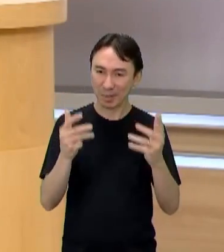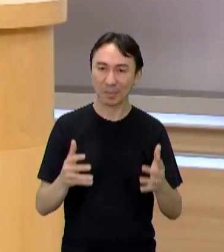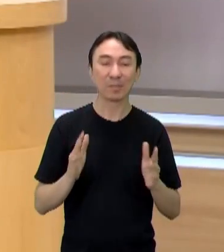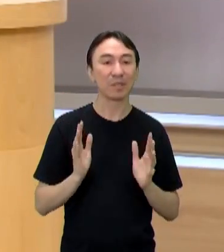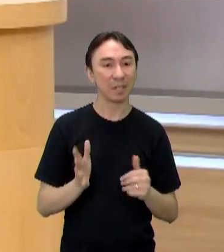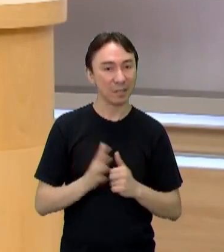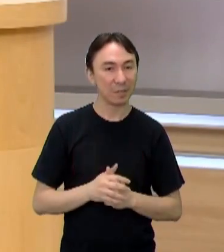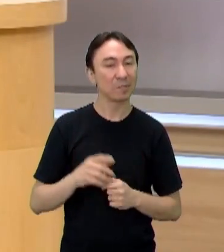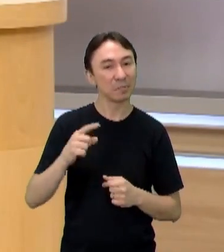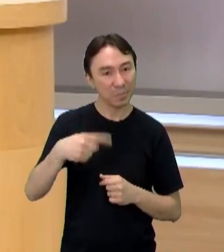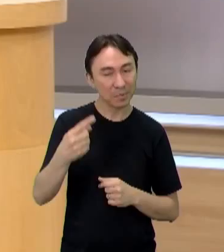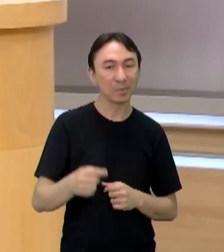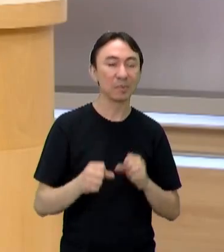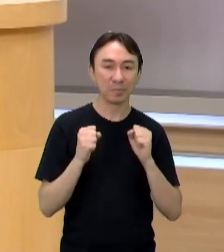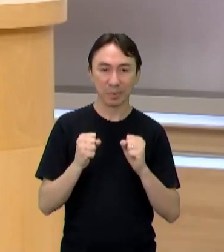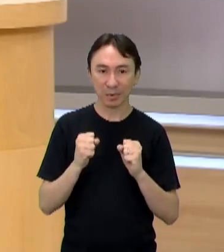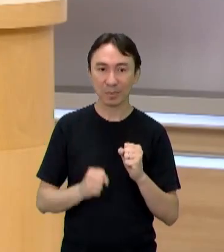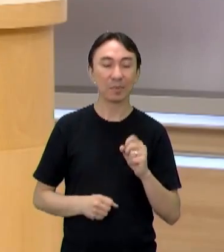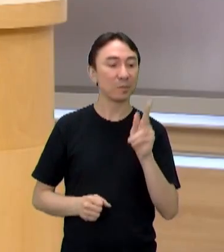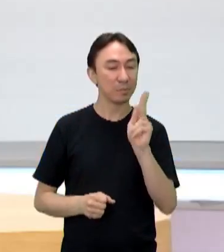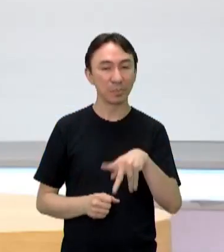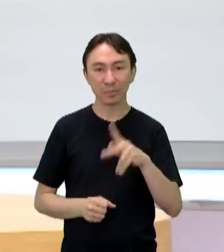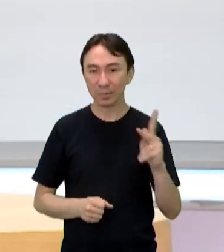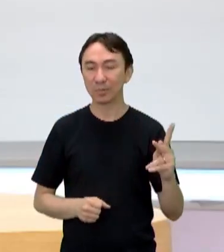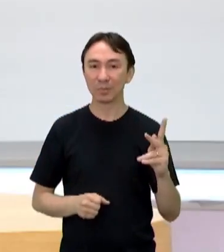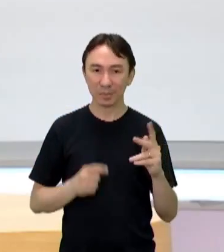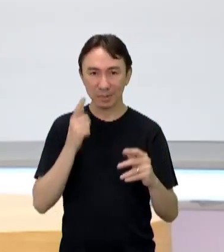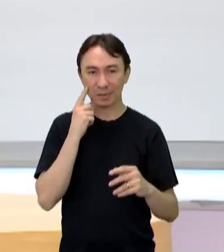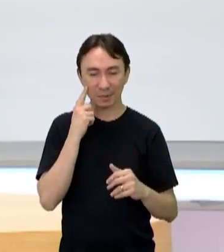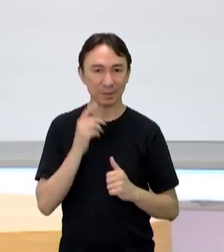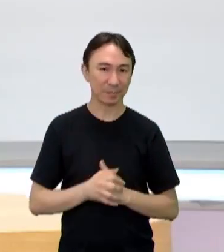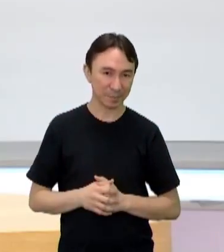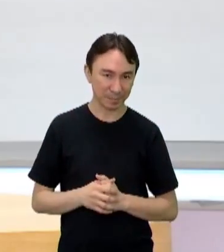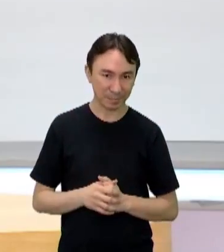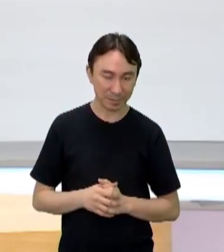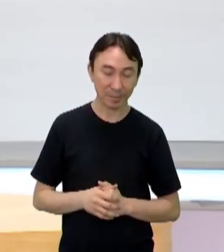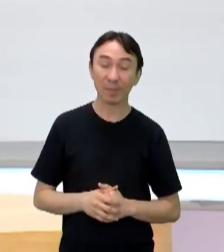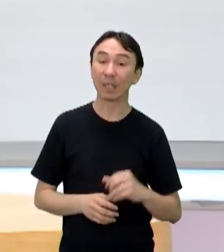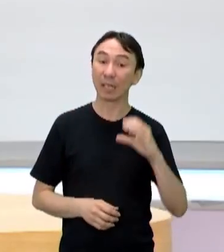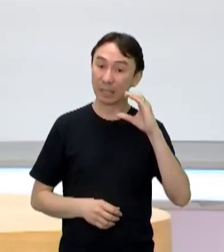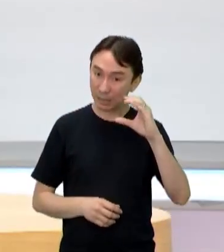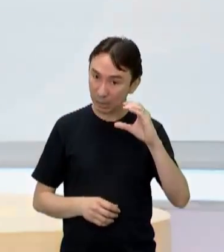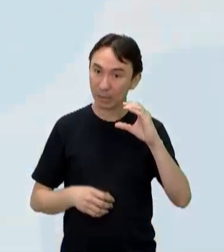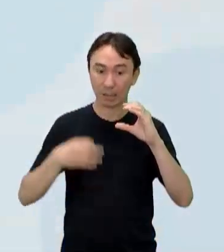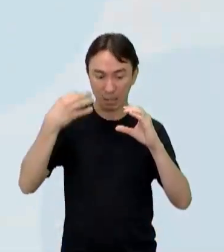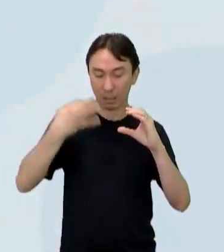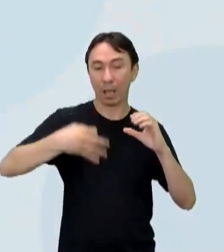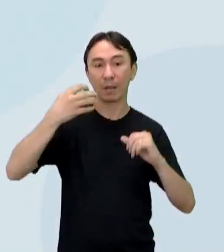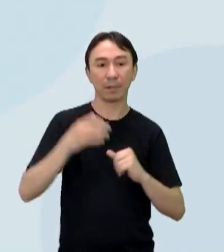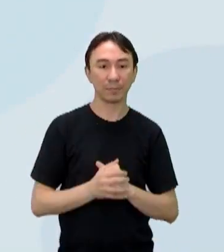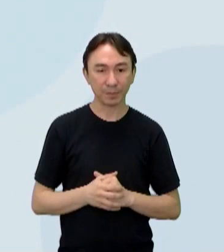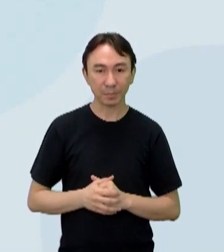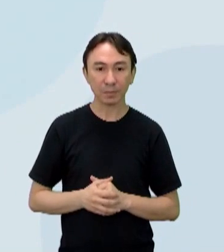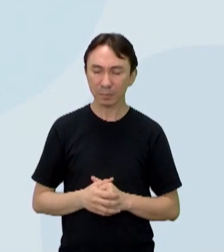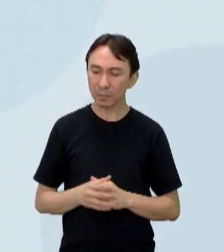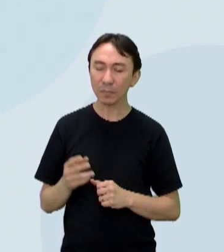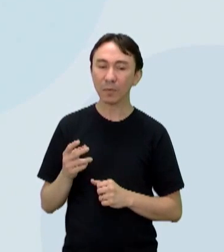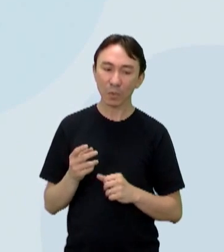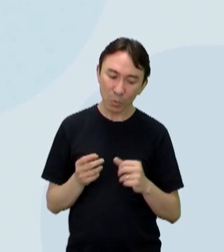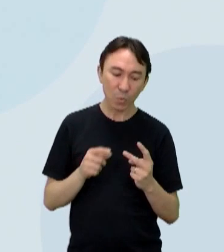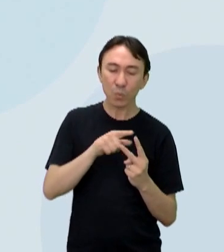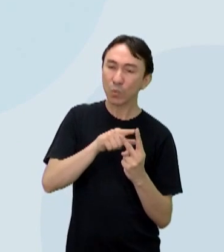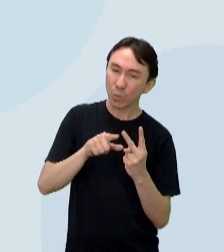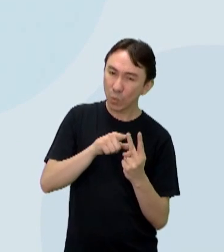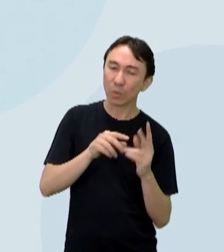vocês podem aprimorar com os professores. Né? Então, vou ler para vocês. A alternativa correta, então, é a C. Os dois textos têm como